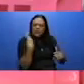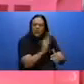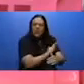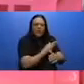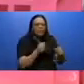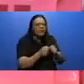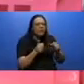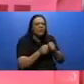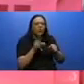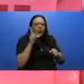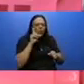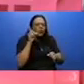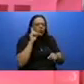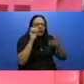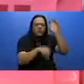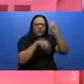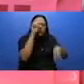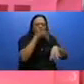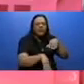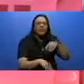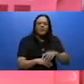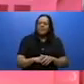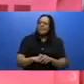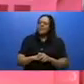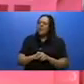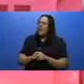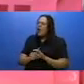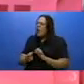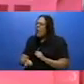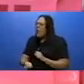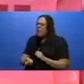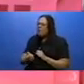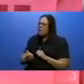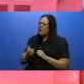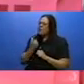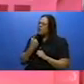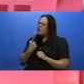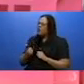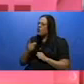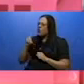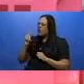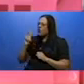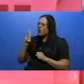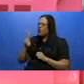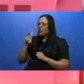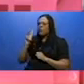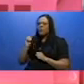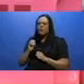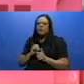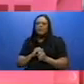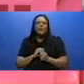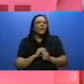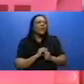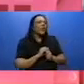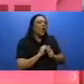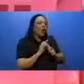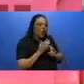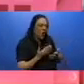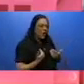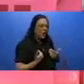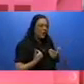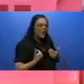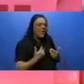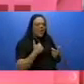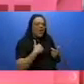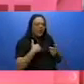produzimos, professora. Impressionante, né, Dudu? Muito. É chocante a imagem. Mas olha, eu vou conscientizar